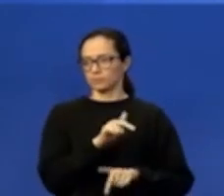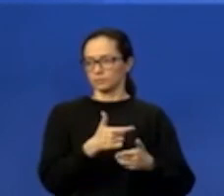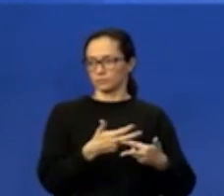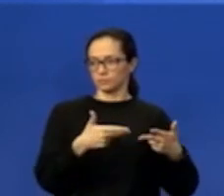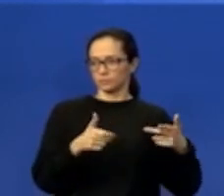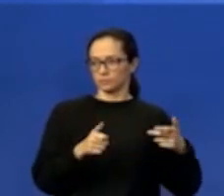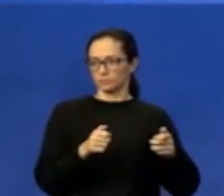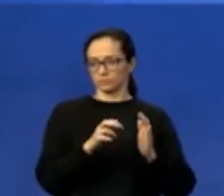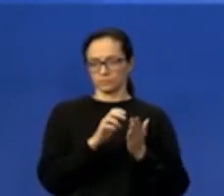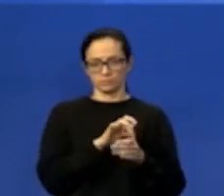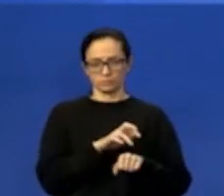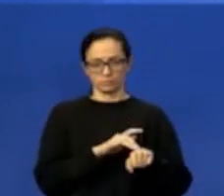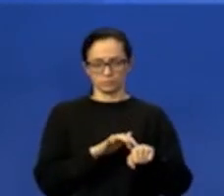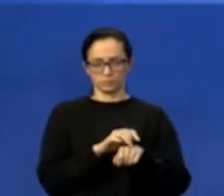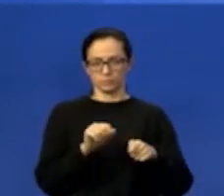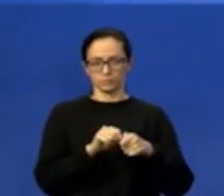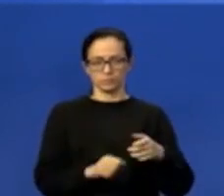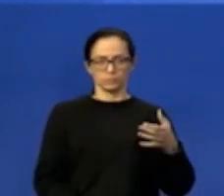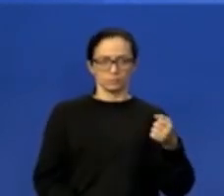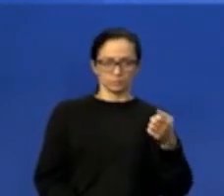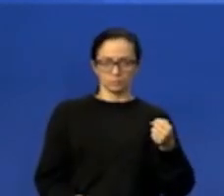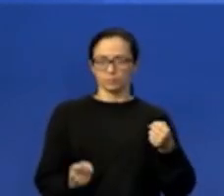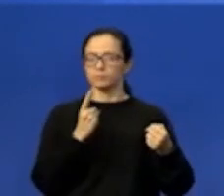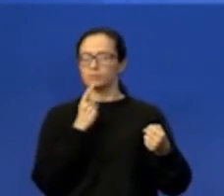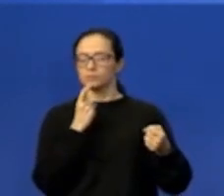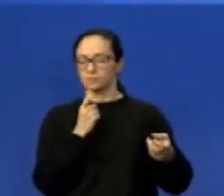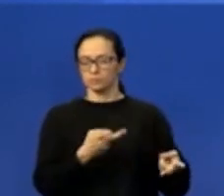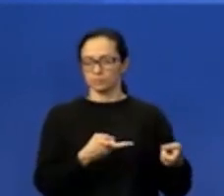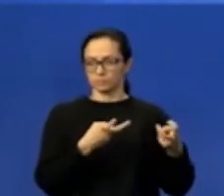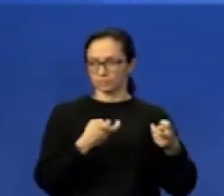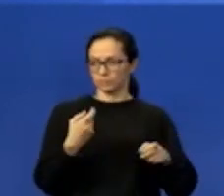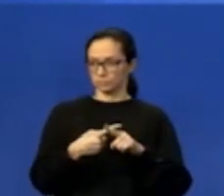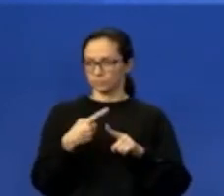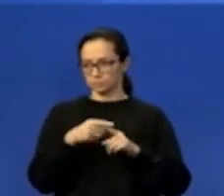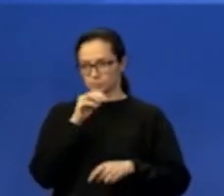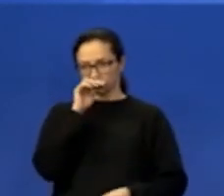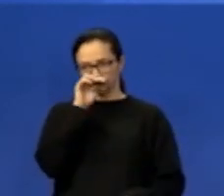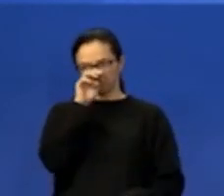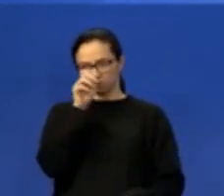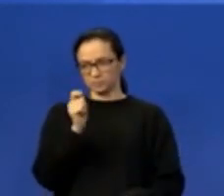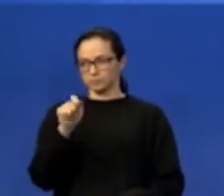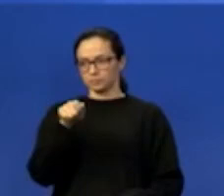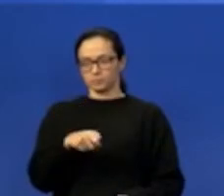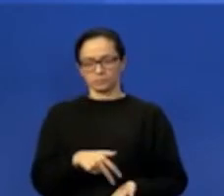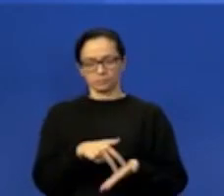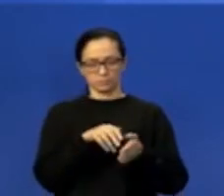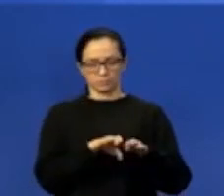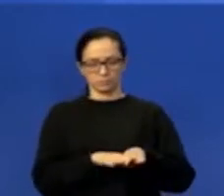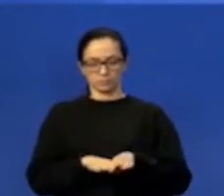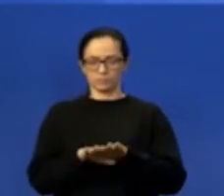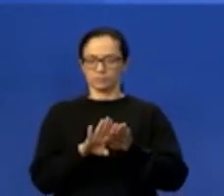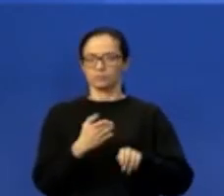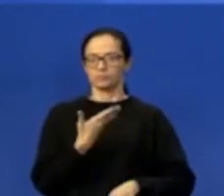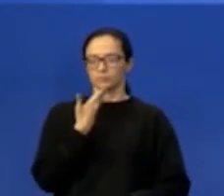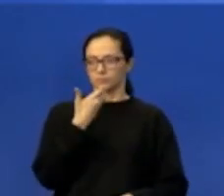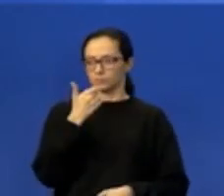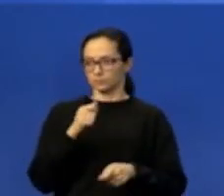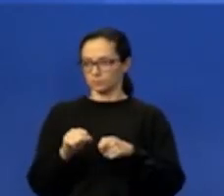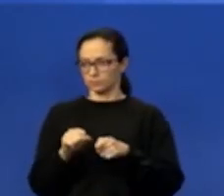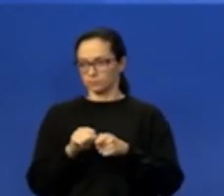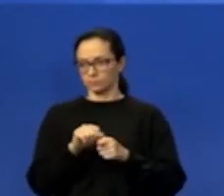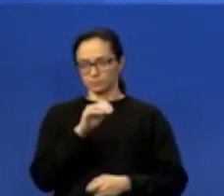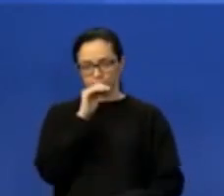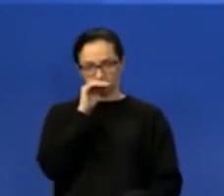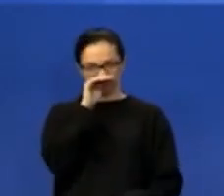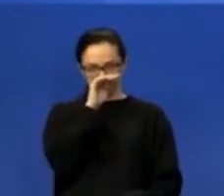as células brancas e as células vermelhas, porque elas garantem essa homeostase, esse equilíbrio das células do sangue do nosso